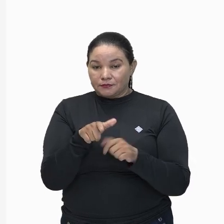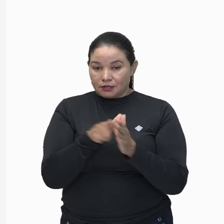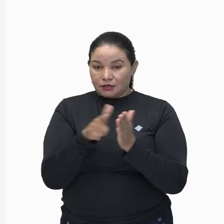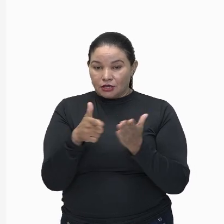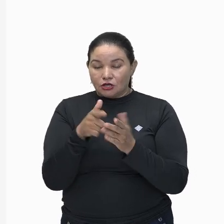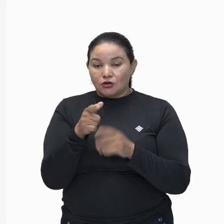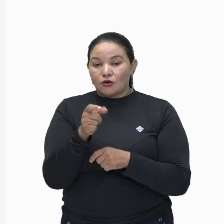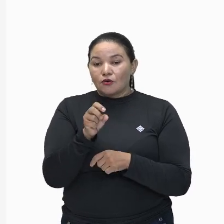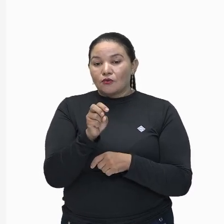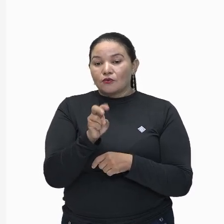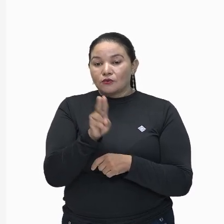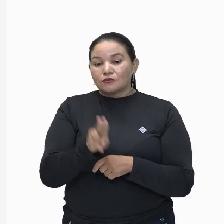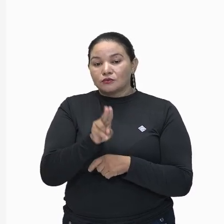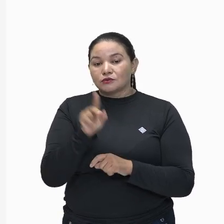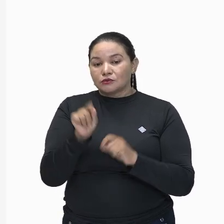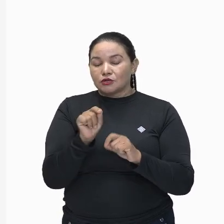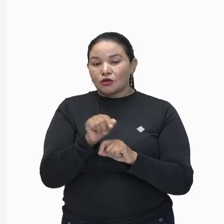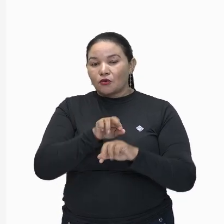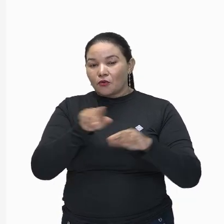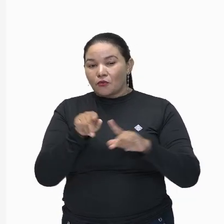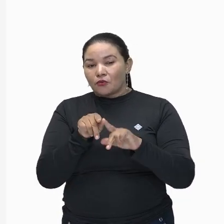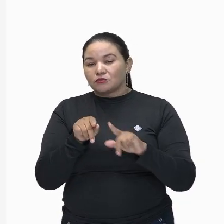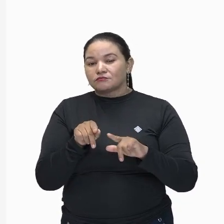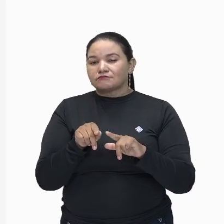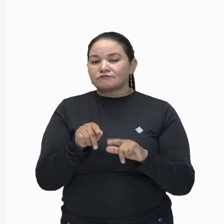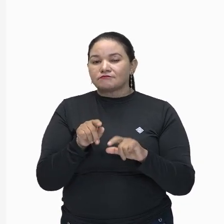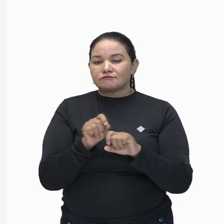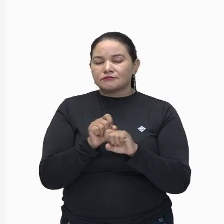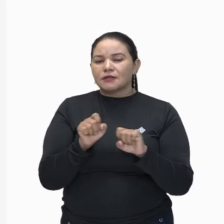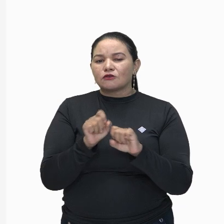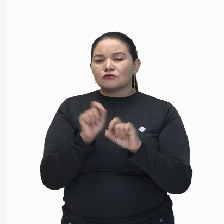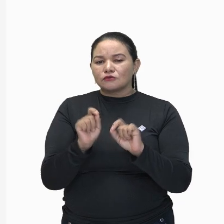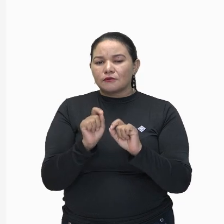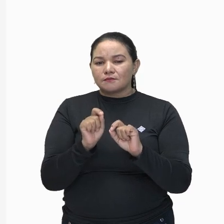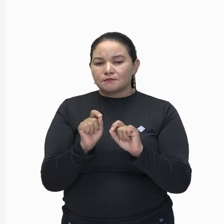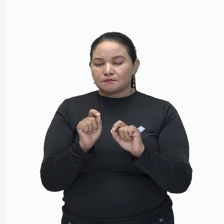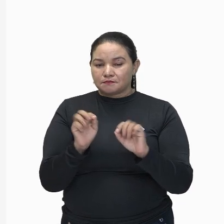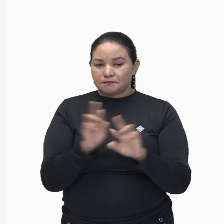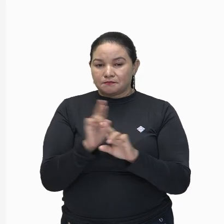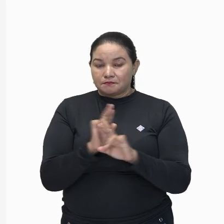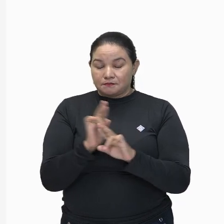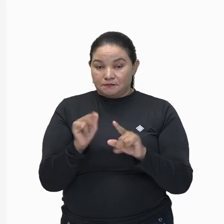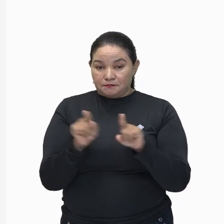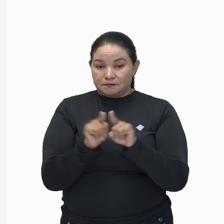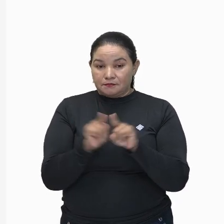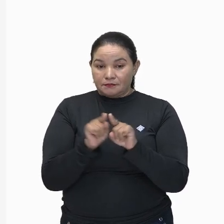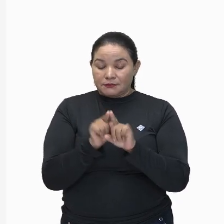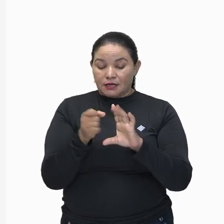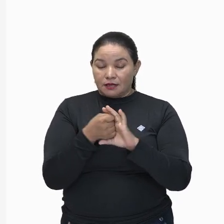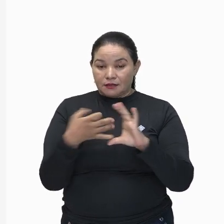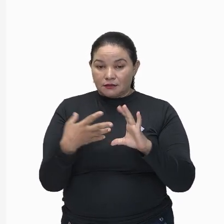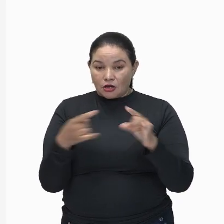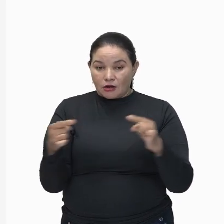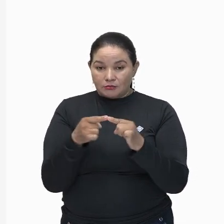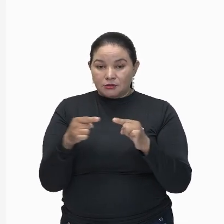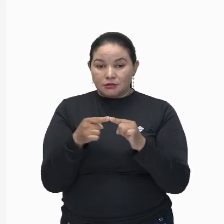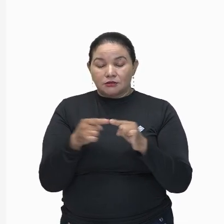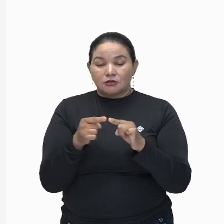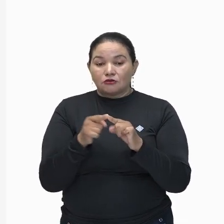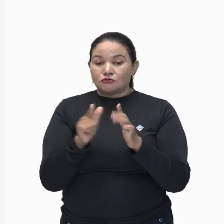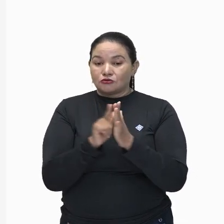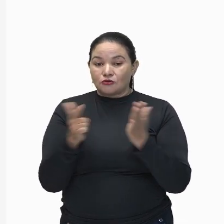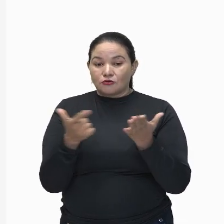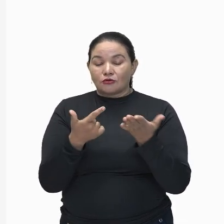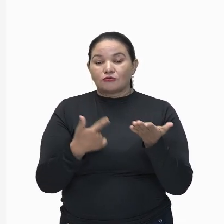de linguagens, tais como... Falamos aqui em jornal impresso, mas essas características também se dão no jornal digital, né,